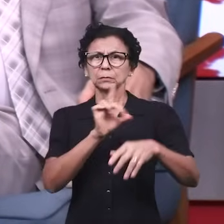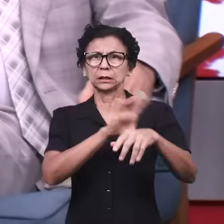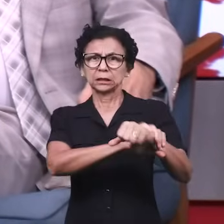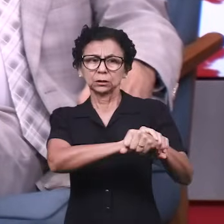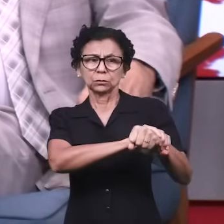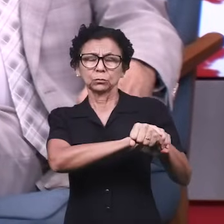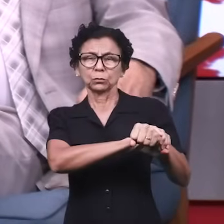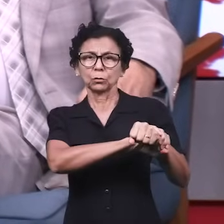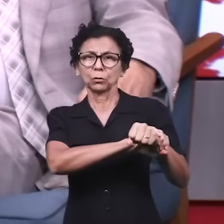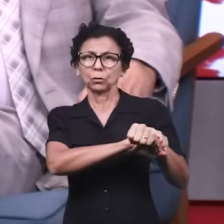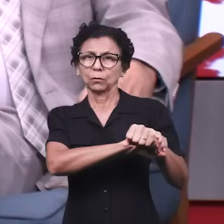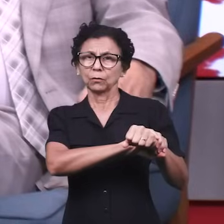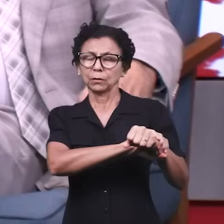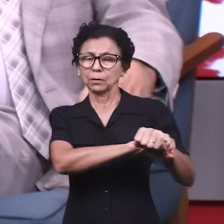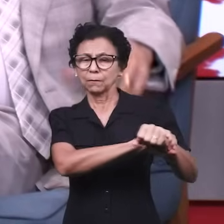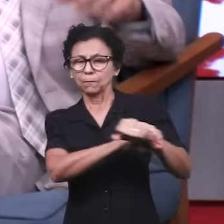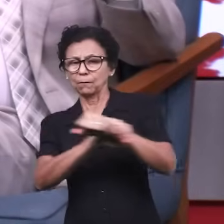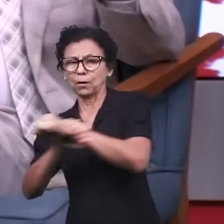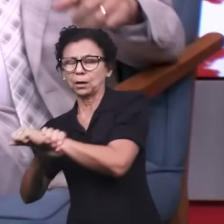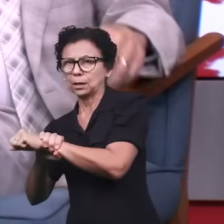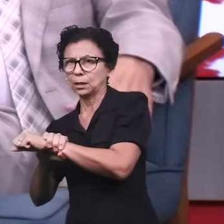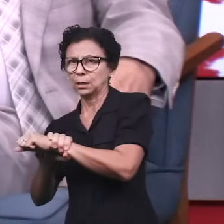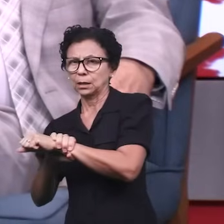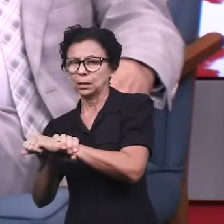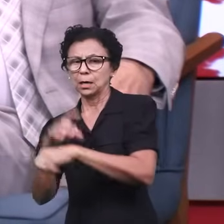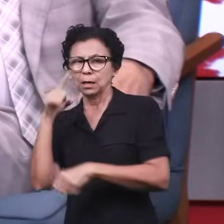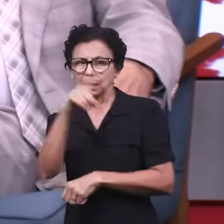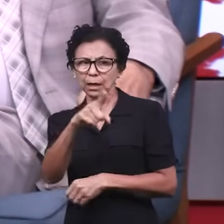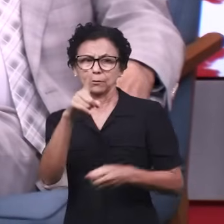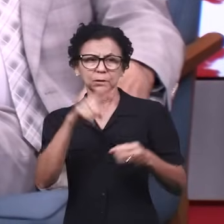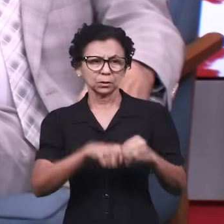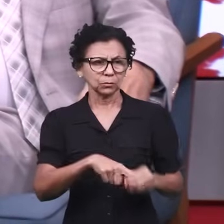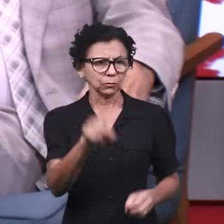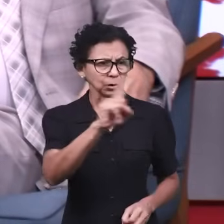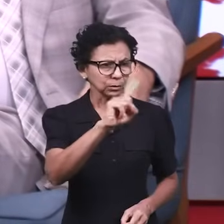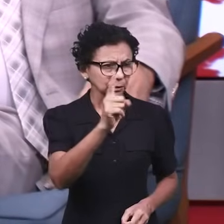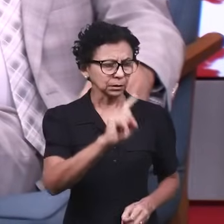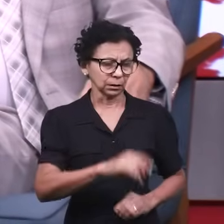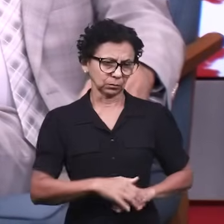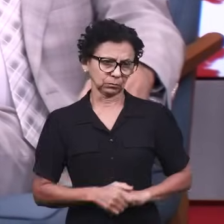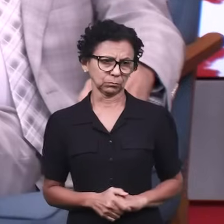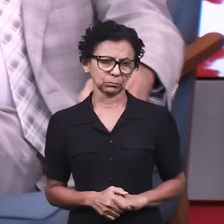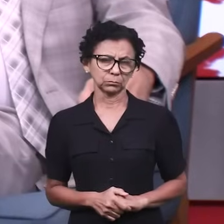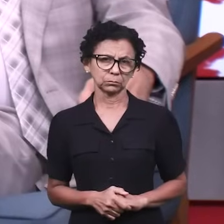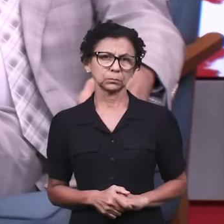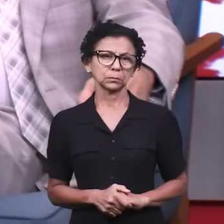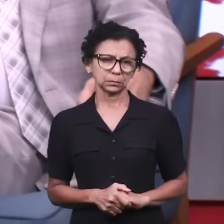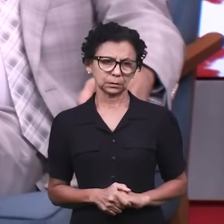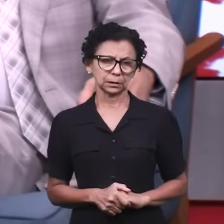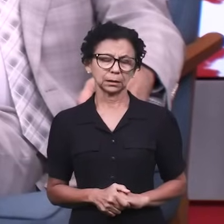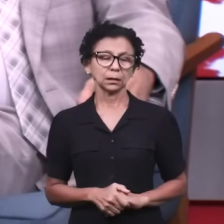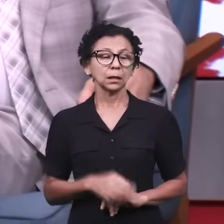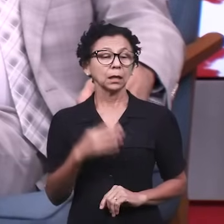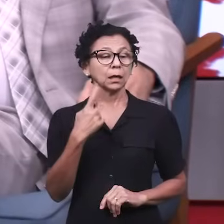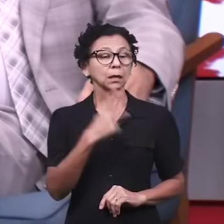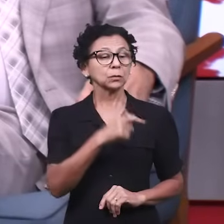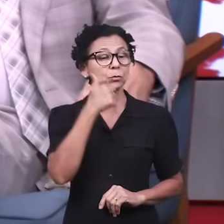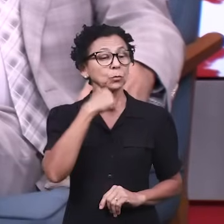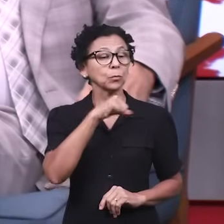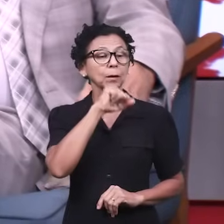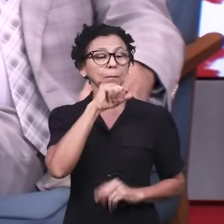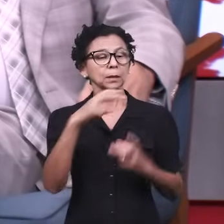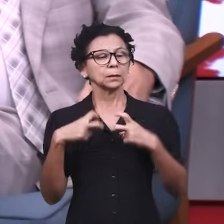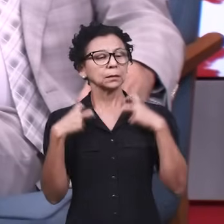segurou pelo braço, disse: para lá você não volta mais. A tua mãe está lá